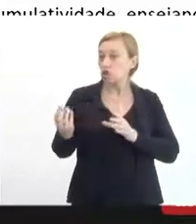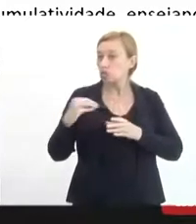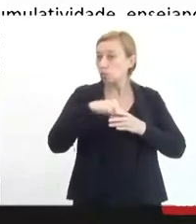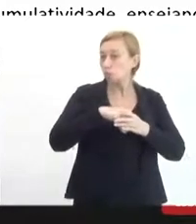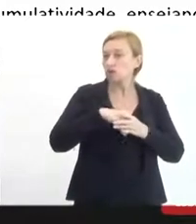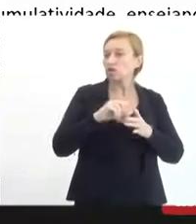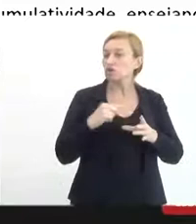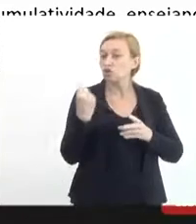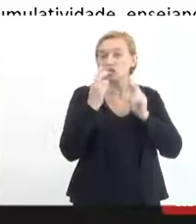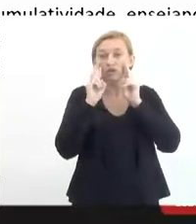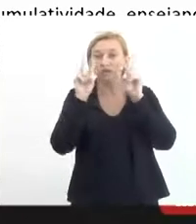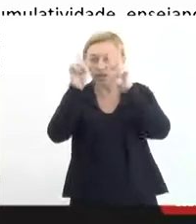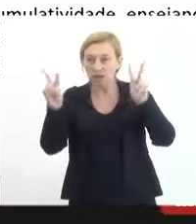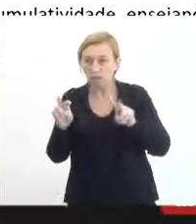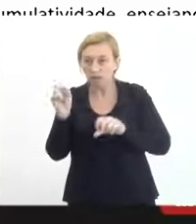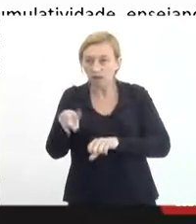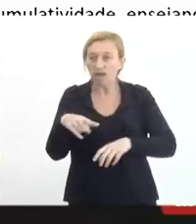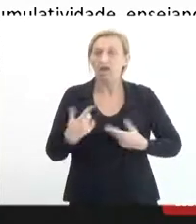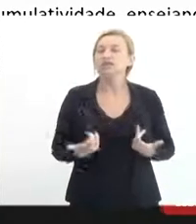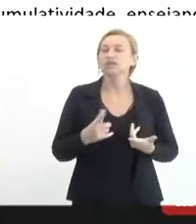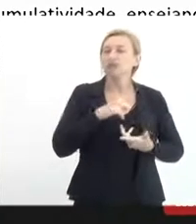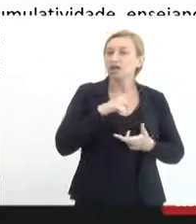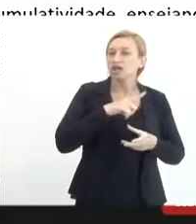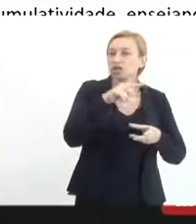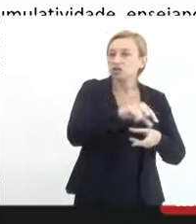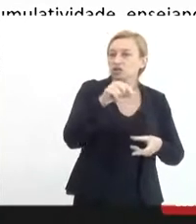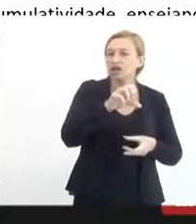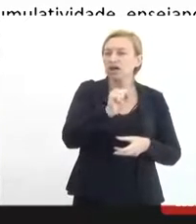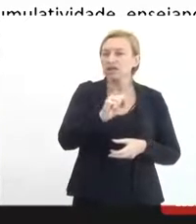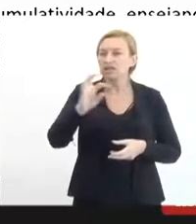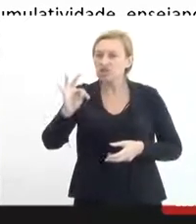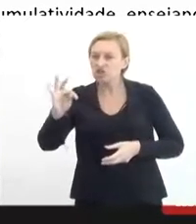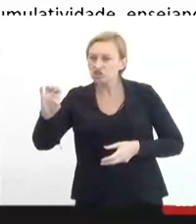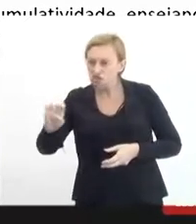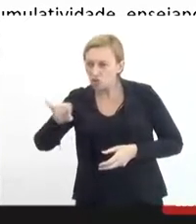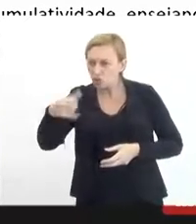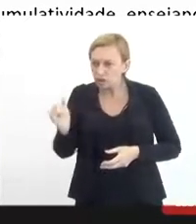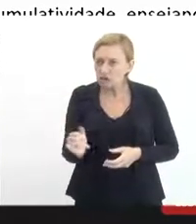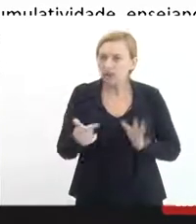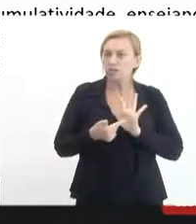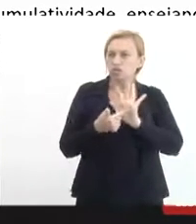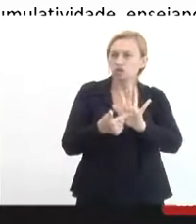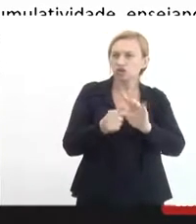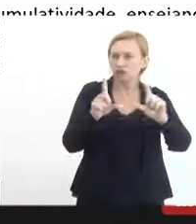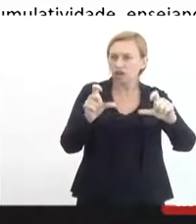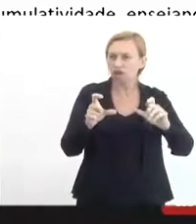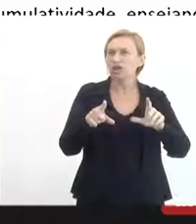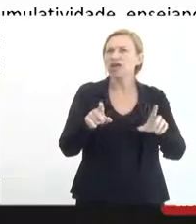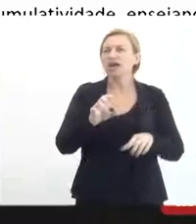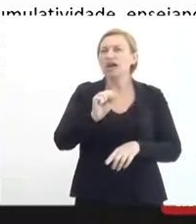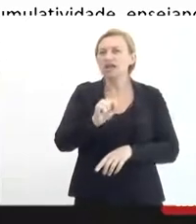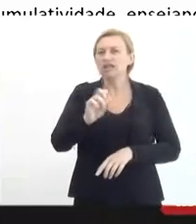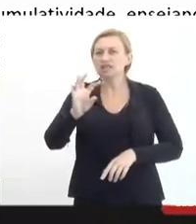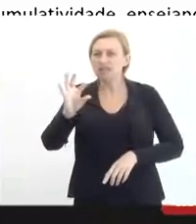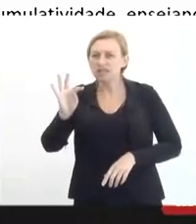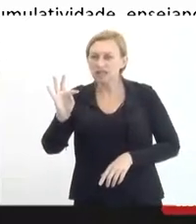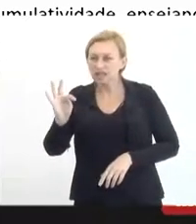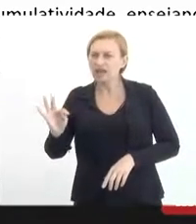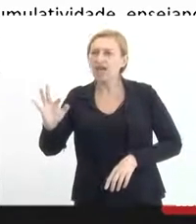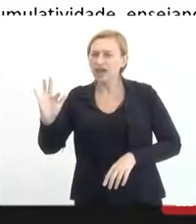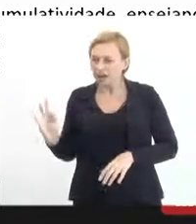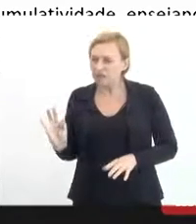na nossa visão, não é? Então, tem decisões do STJ aqui referenciadas na tela, decisões do STF que mostram,